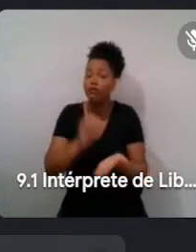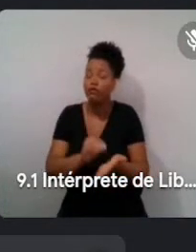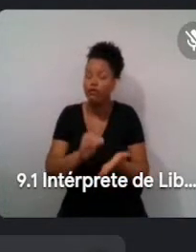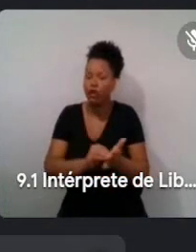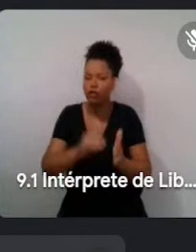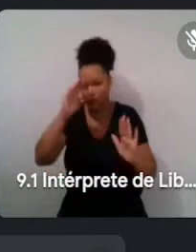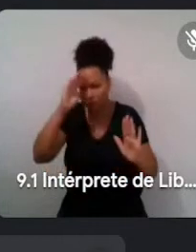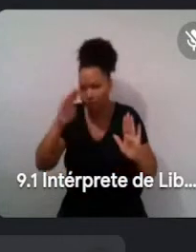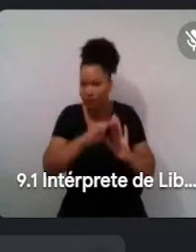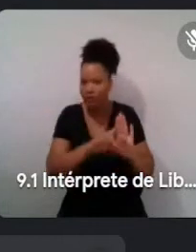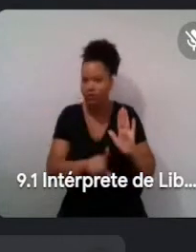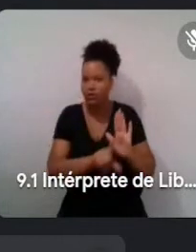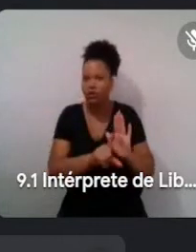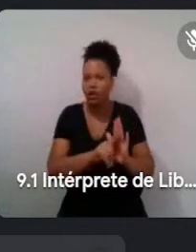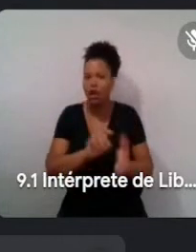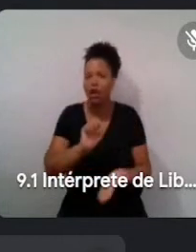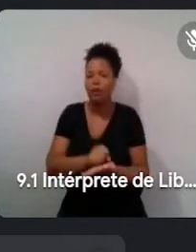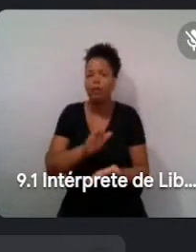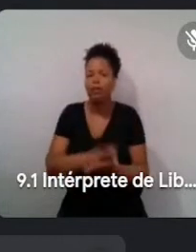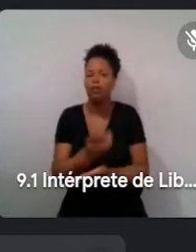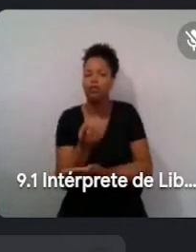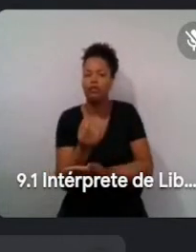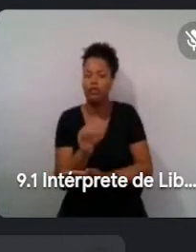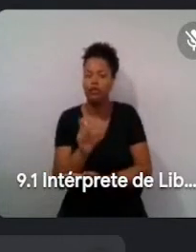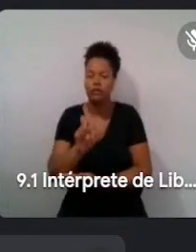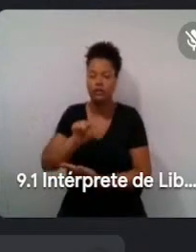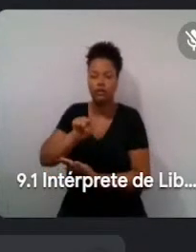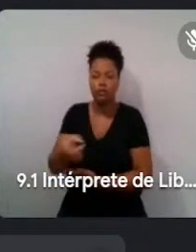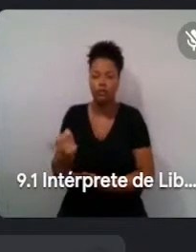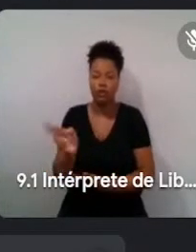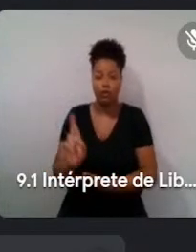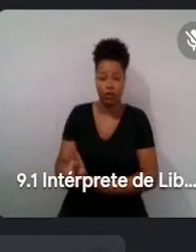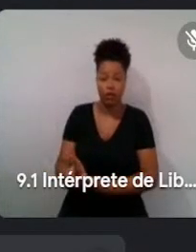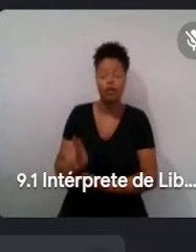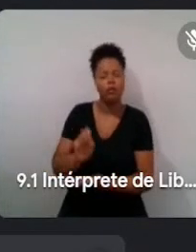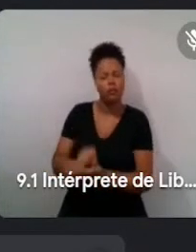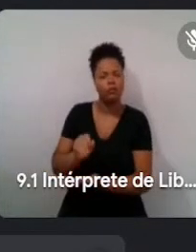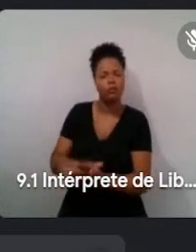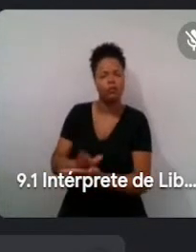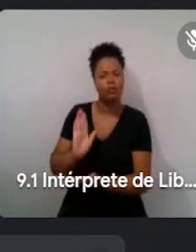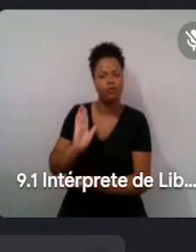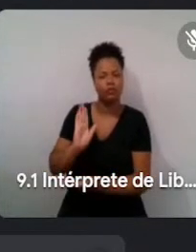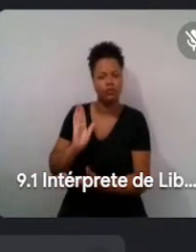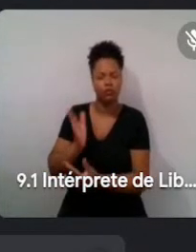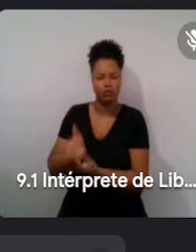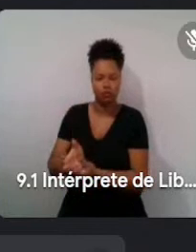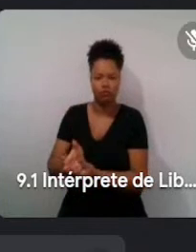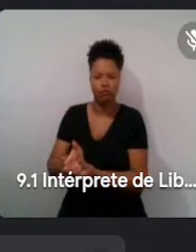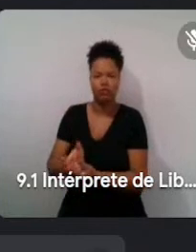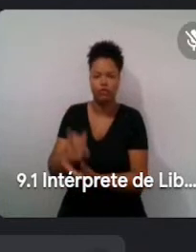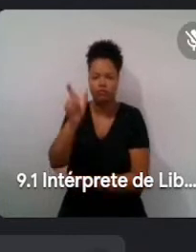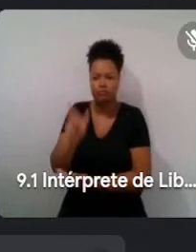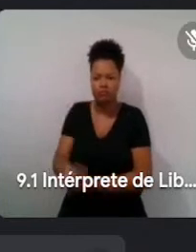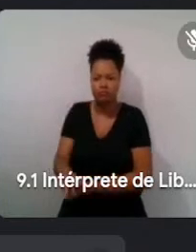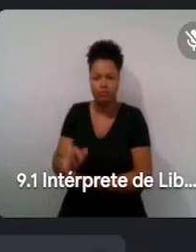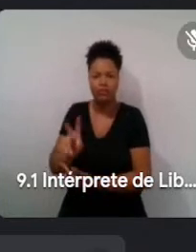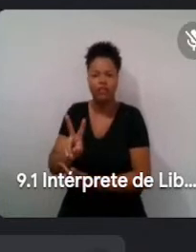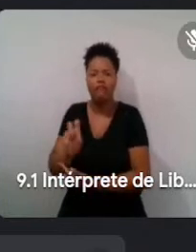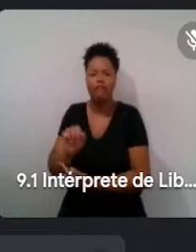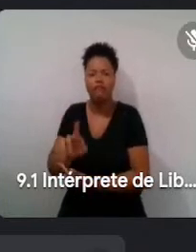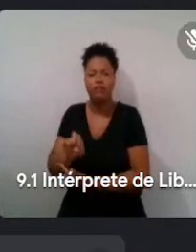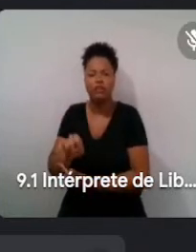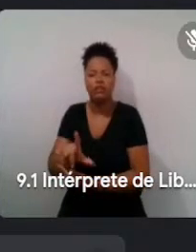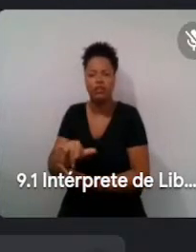multa essa no valor de R$5.000. A multa foi aplicada à representada Vandelúcia,